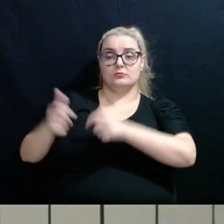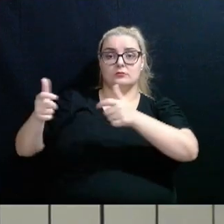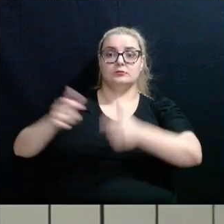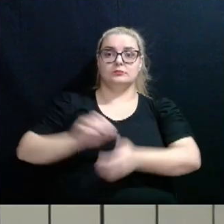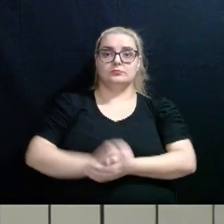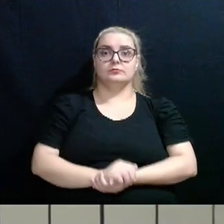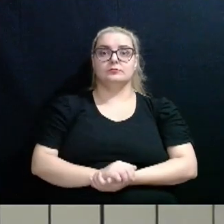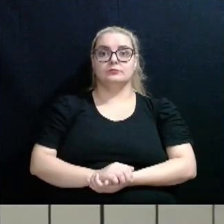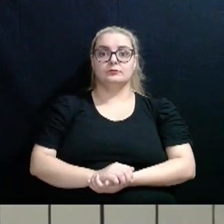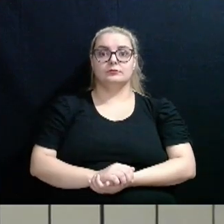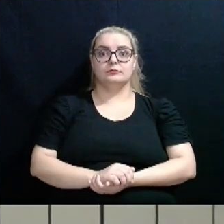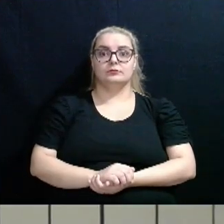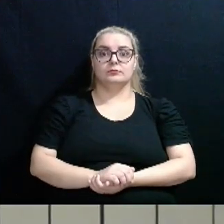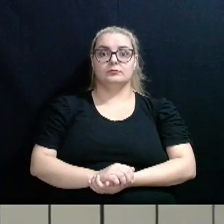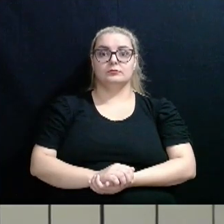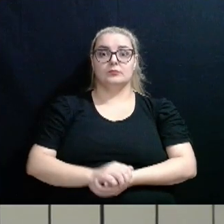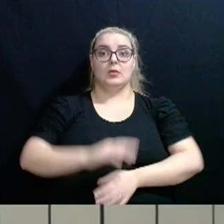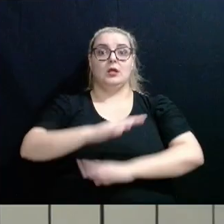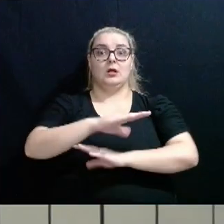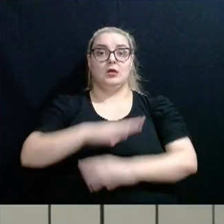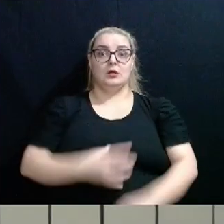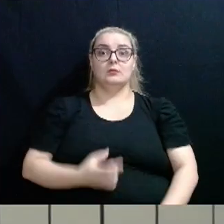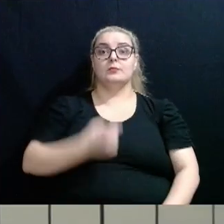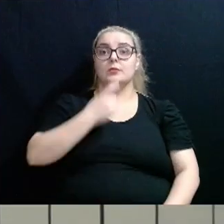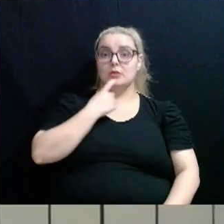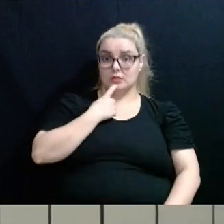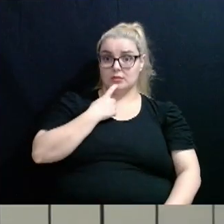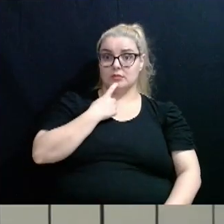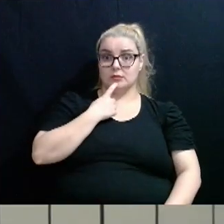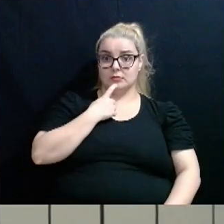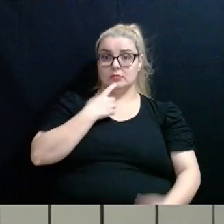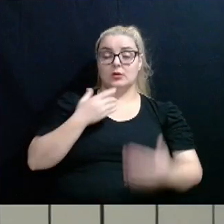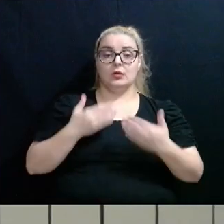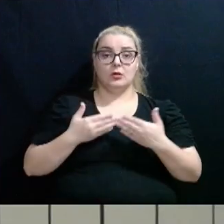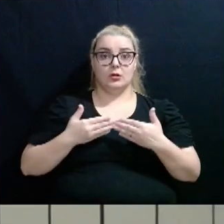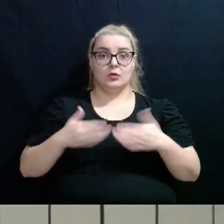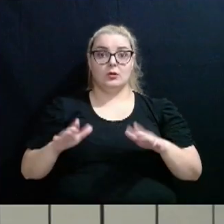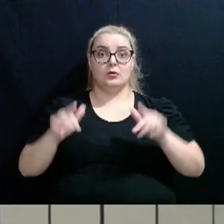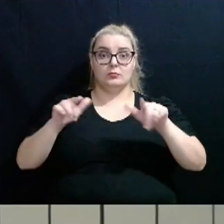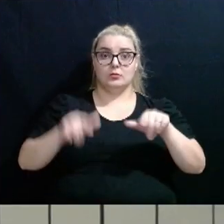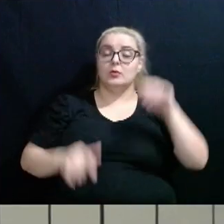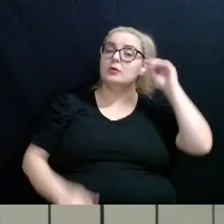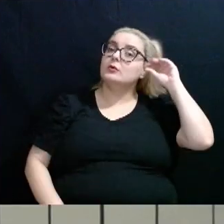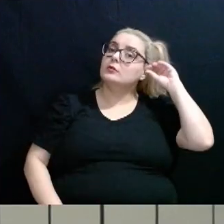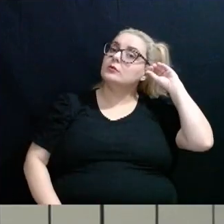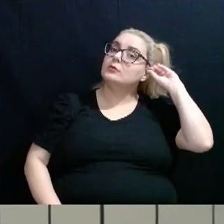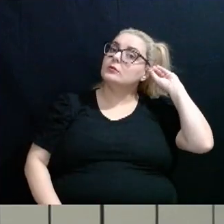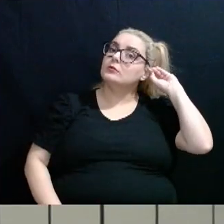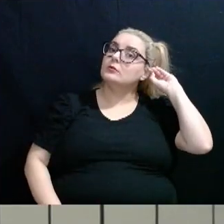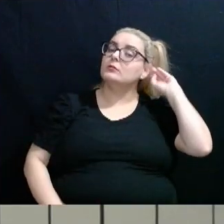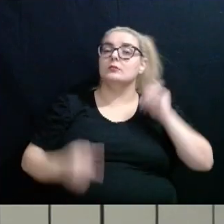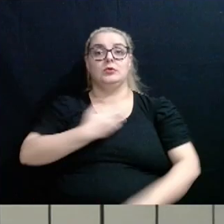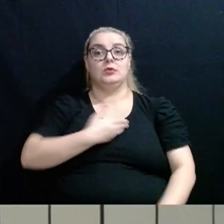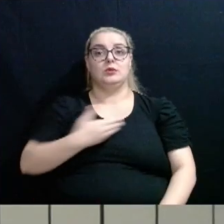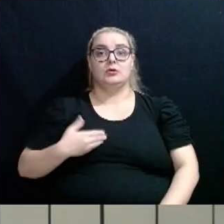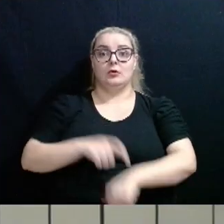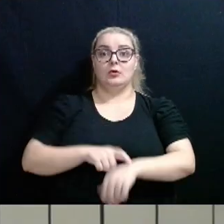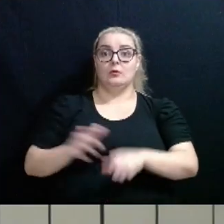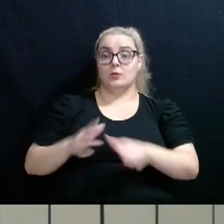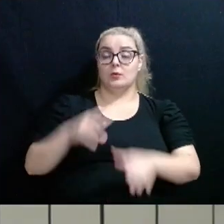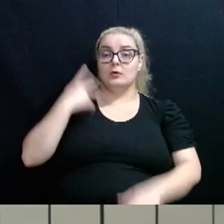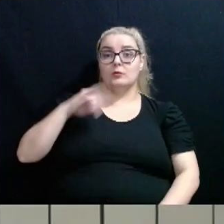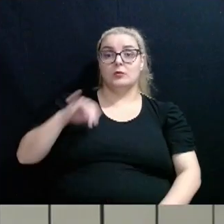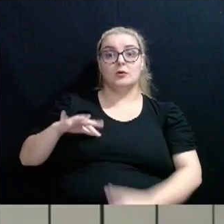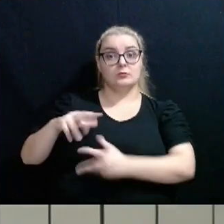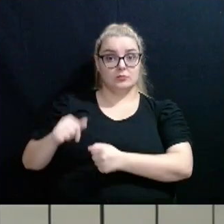A Câmara Municipal de Campinas abriu um espaço para um debate público sobre o cenário político internacional e